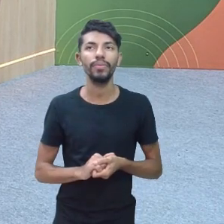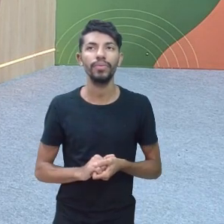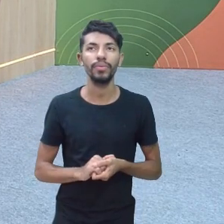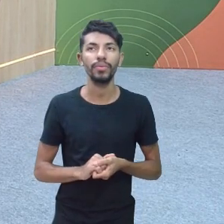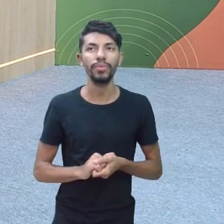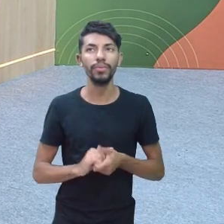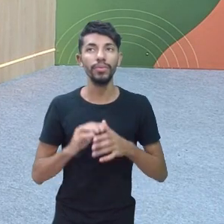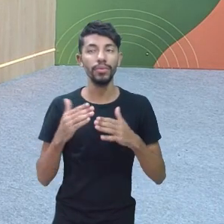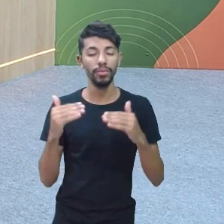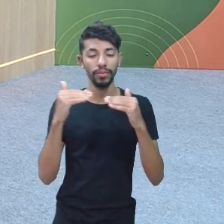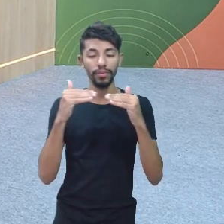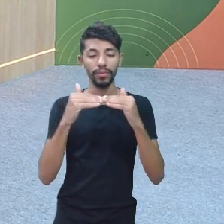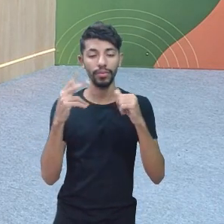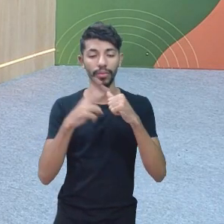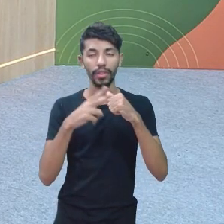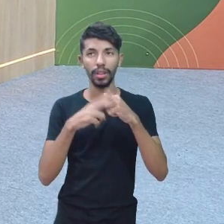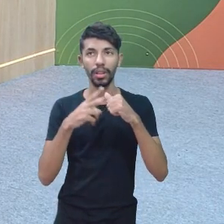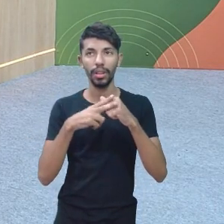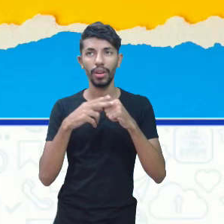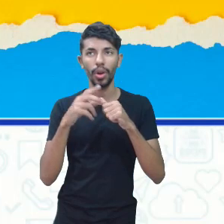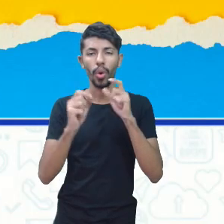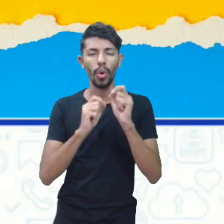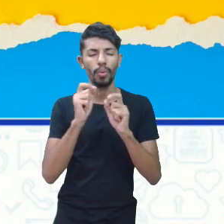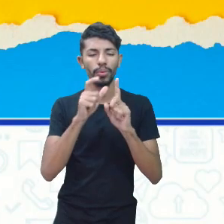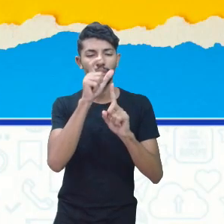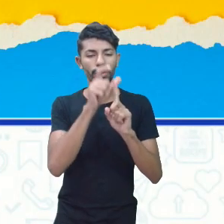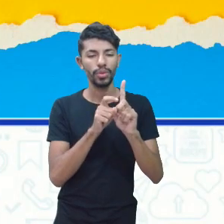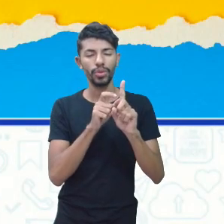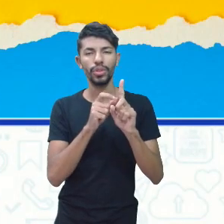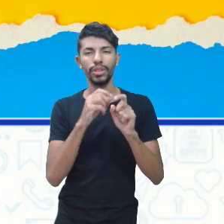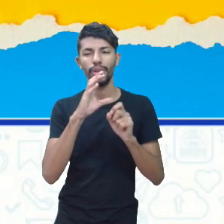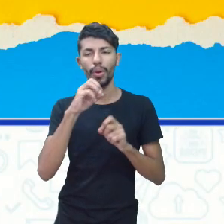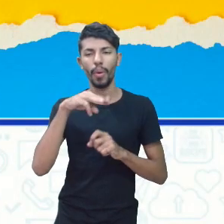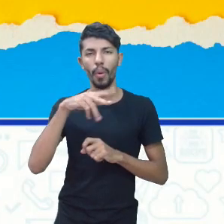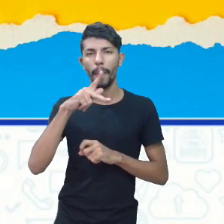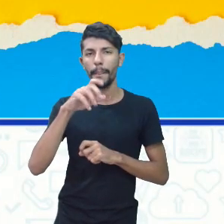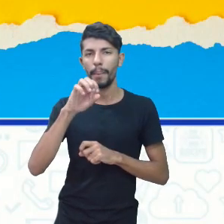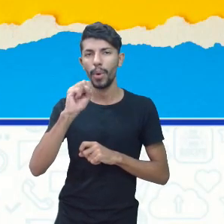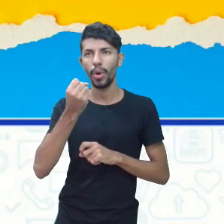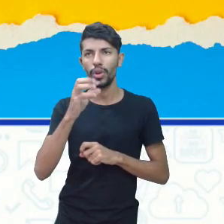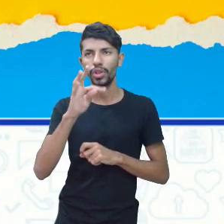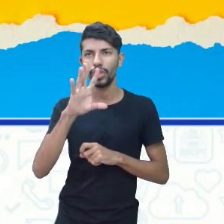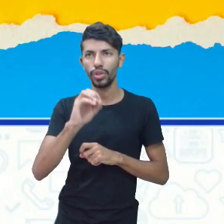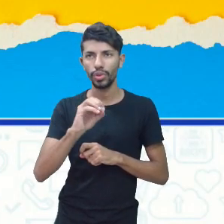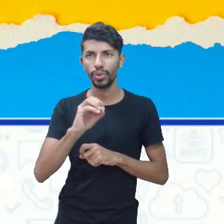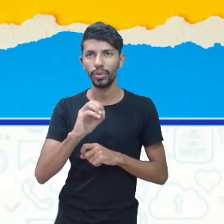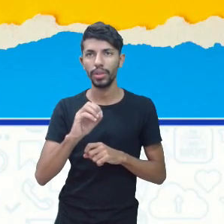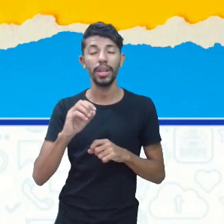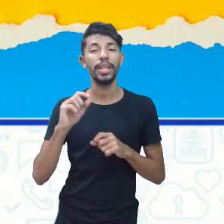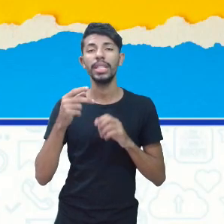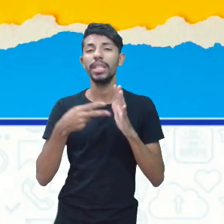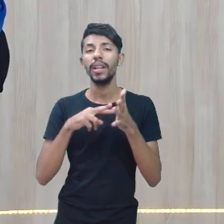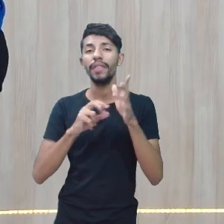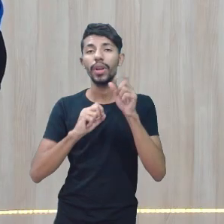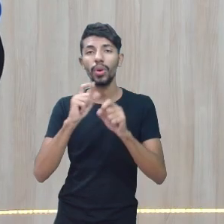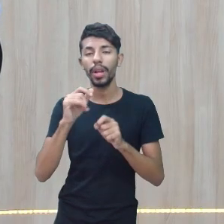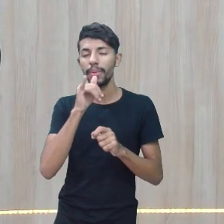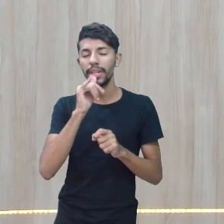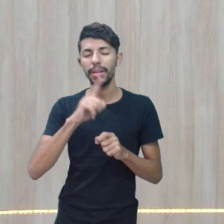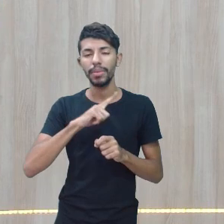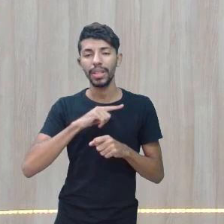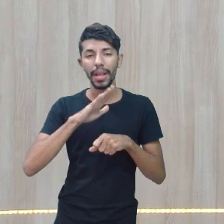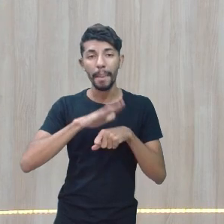Concordância do verbo com o sujeito composto. É quando tem mais de um sujeito na